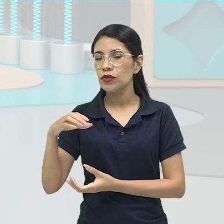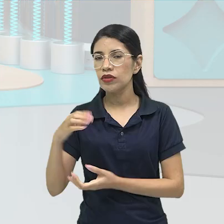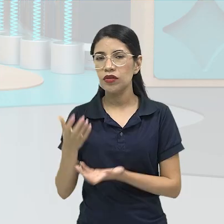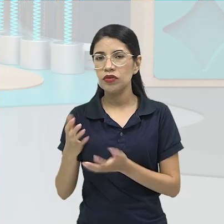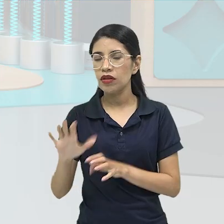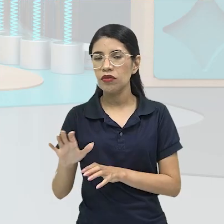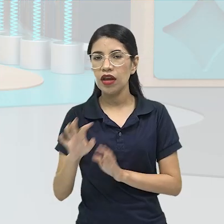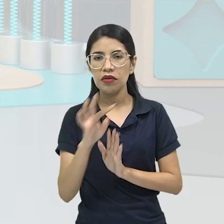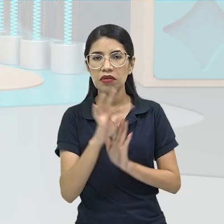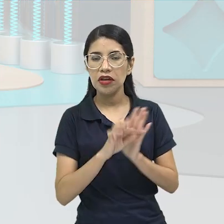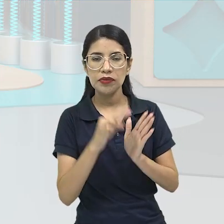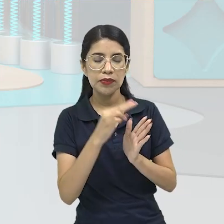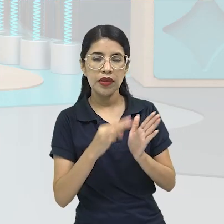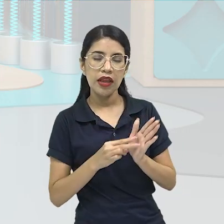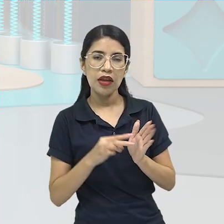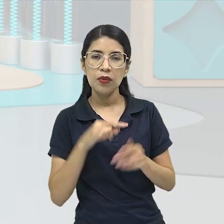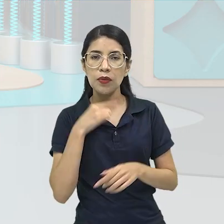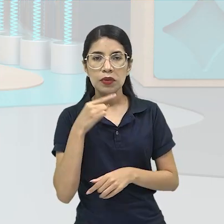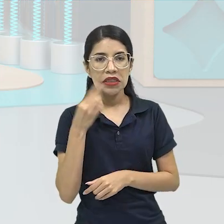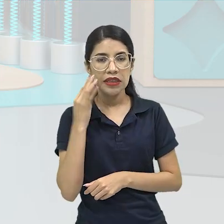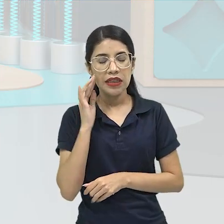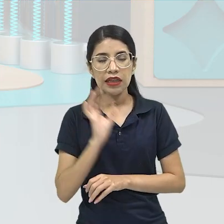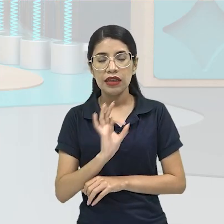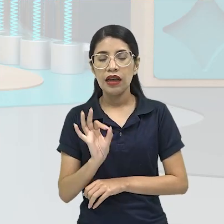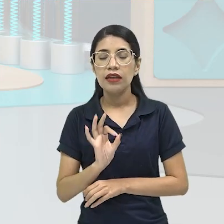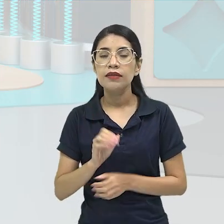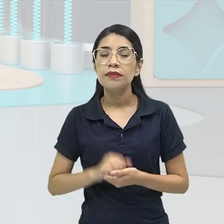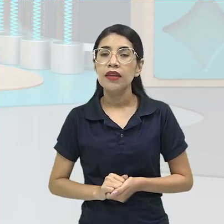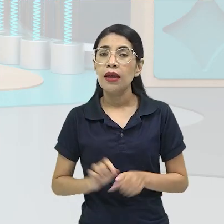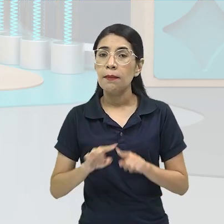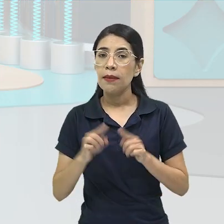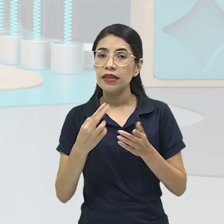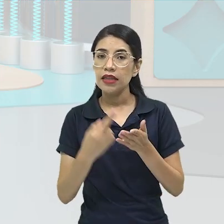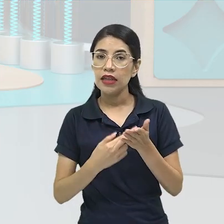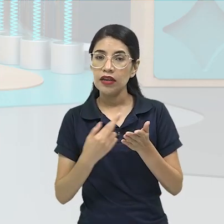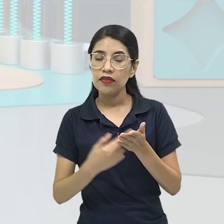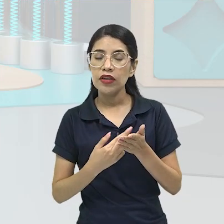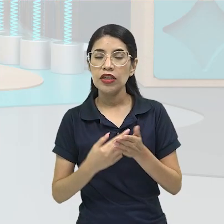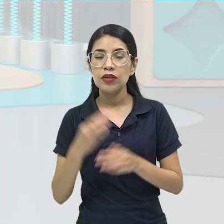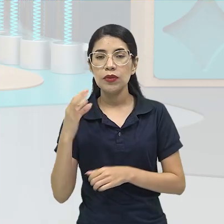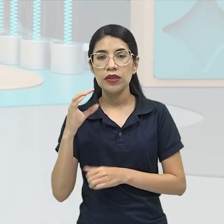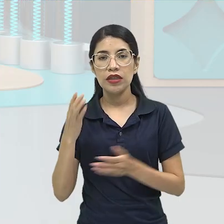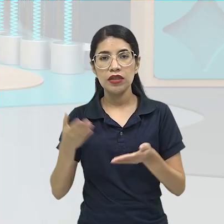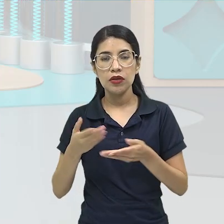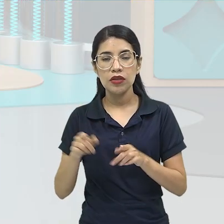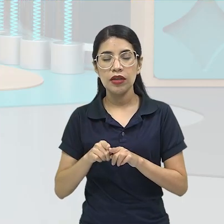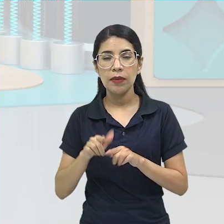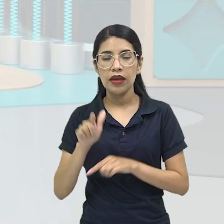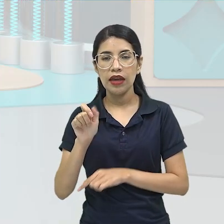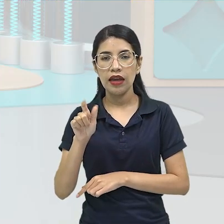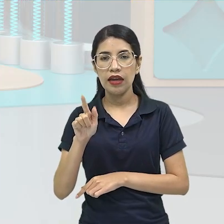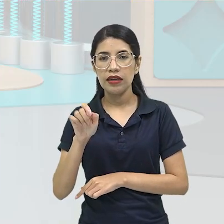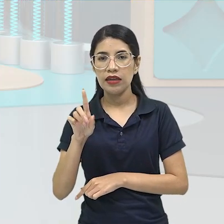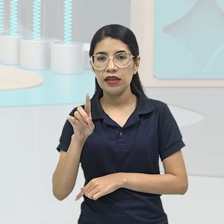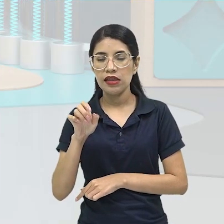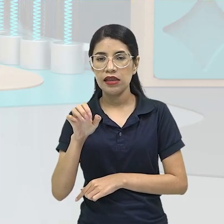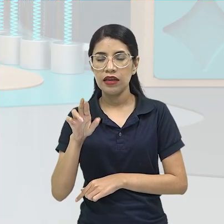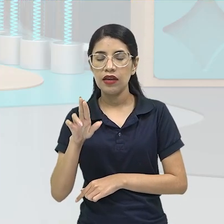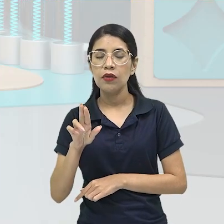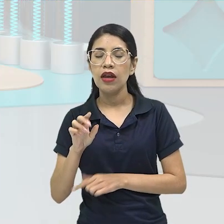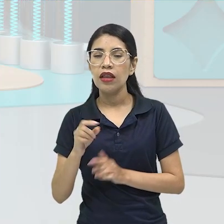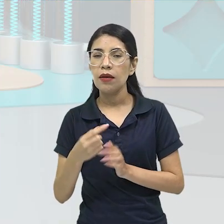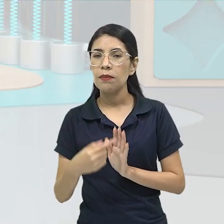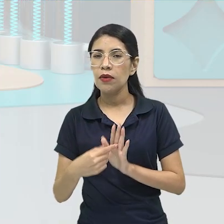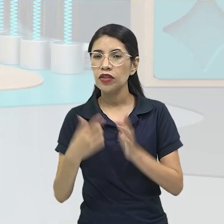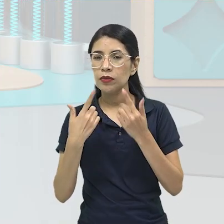esse texto, eu não consigo entender. Então essas revistas, tanto Ciência Hoje, Galileu e Super Interessante, ela traz